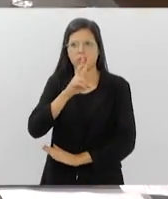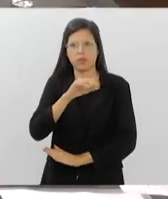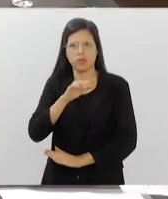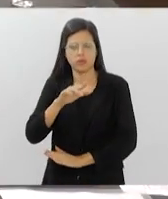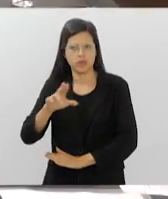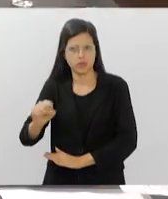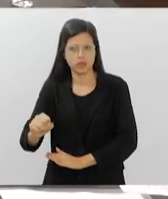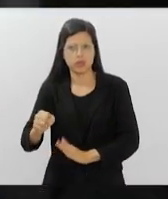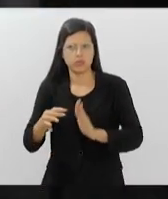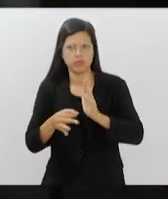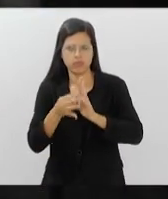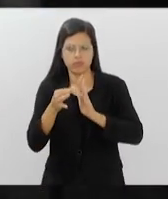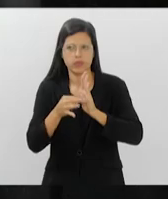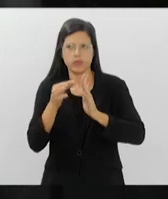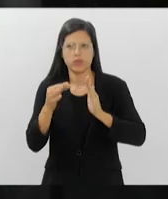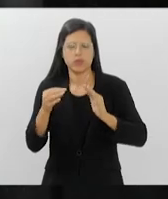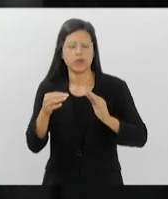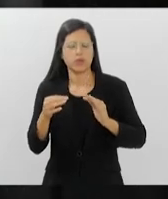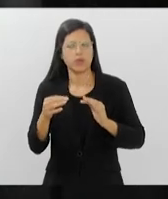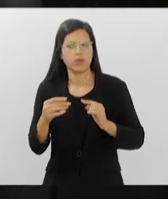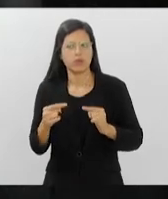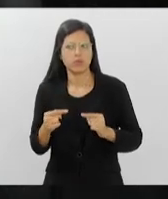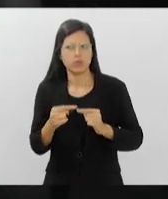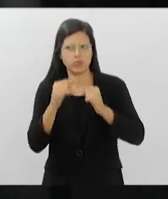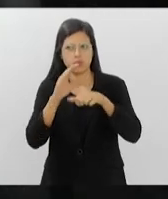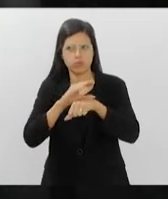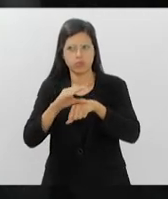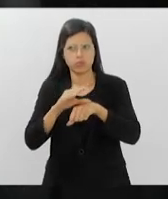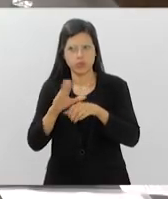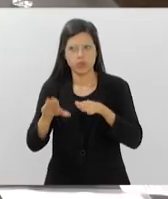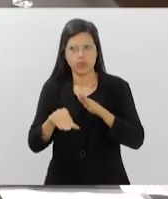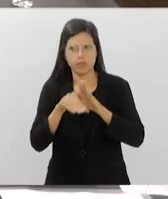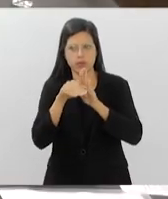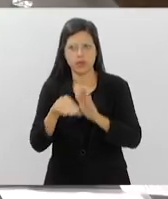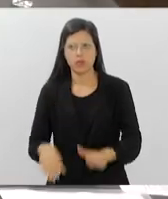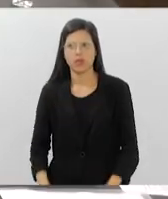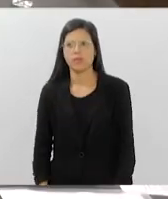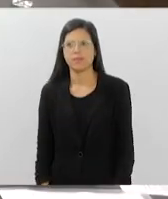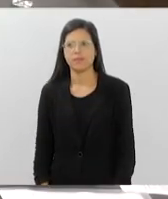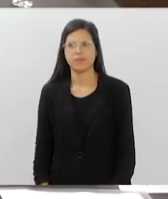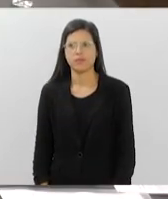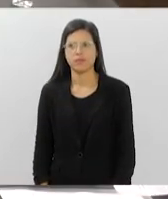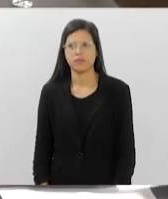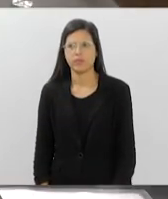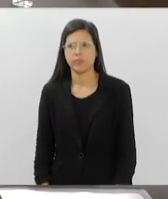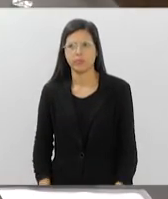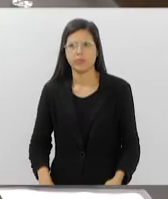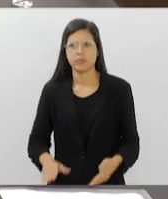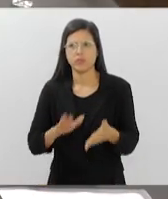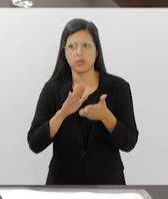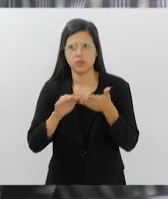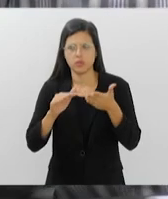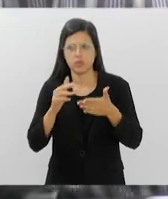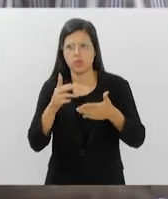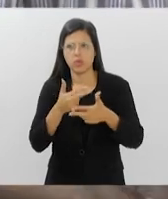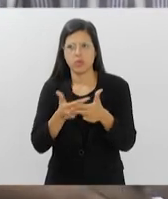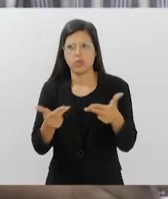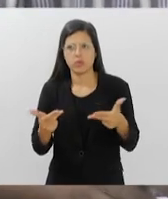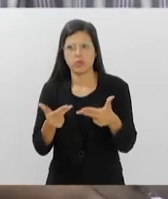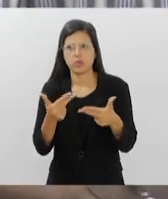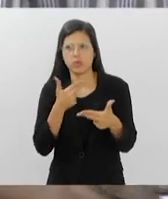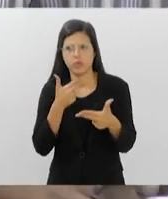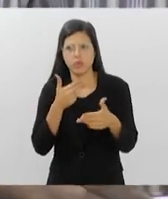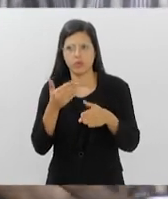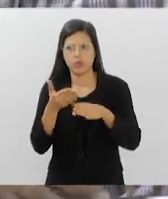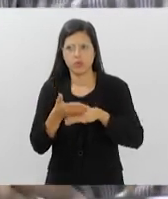pela constitucionalidade com emendas. Está corretíssimo. Suprimiu coisas que não poderiam estar no projeto. Agradeço,